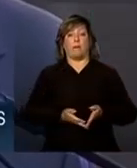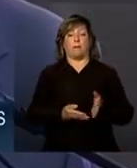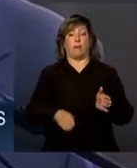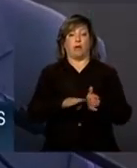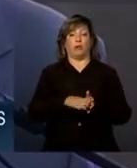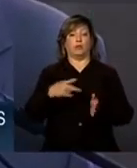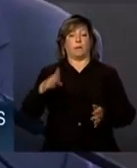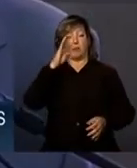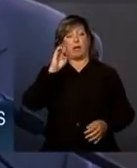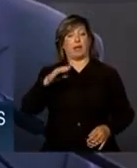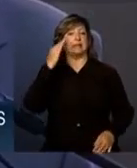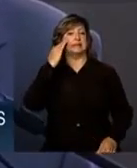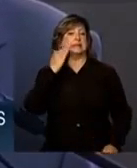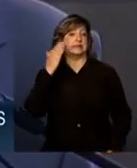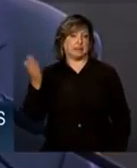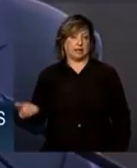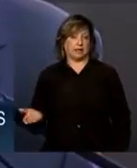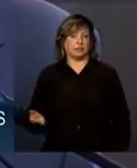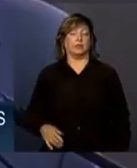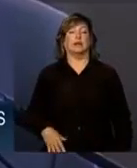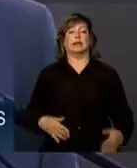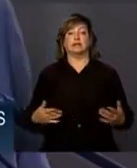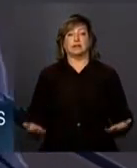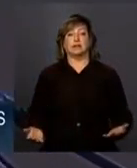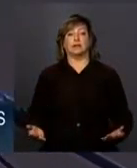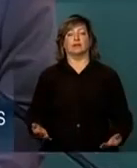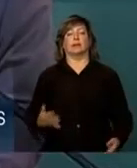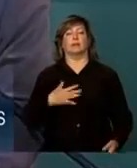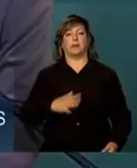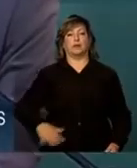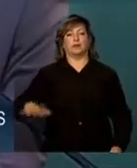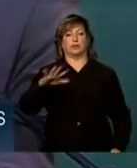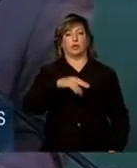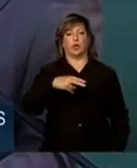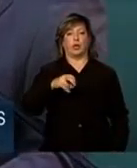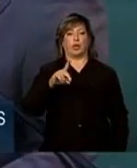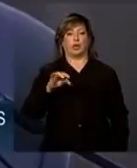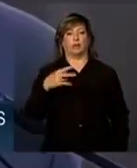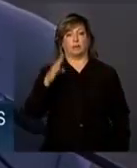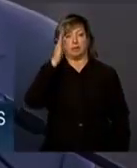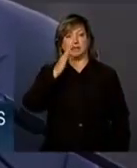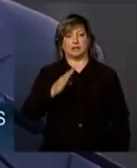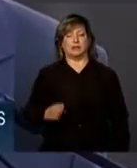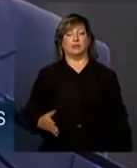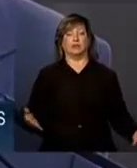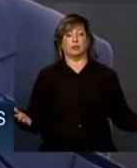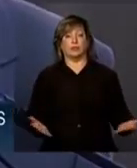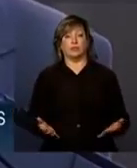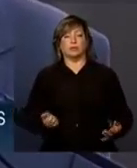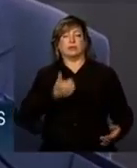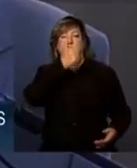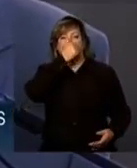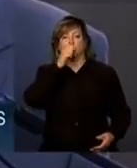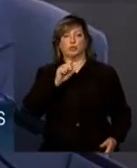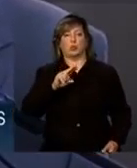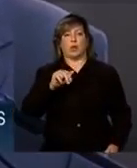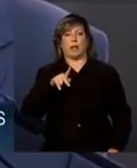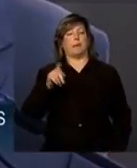Santos. Fundamental para o meu norte do Brasil, sobrecarregado que está o Porto de Suape, no